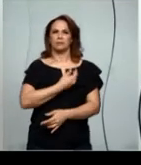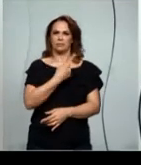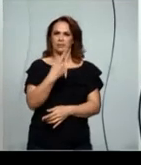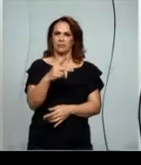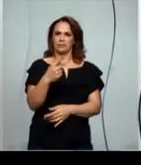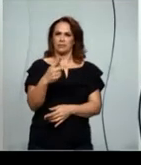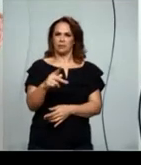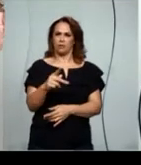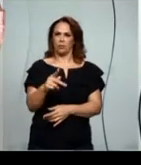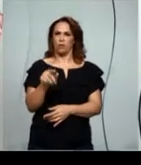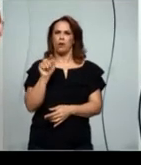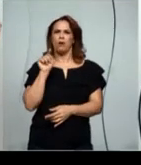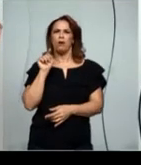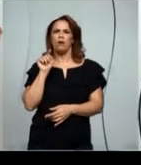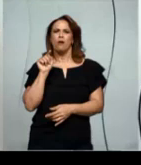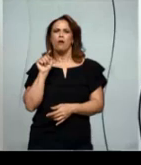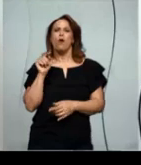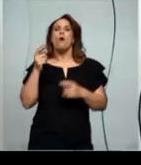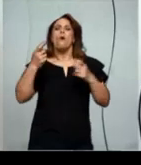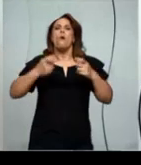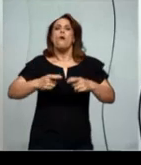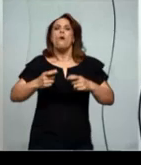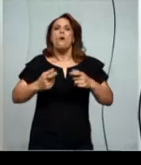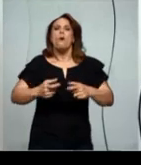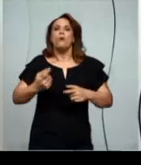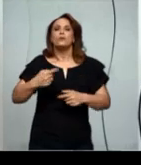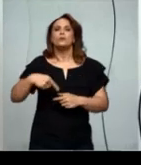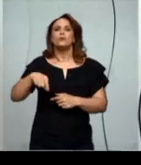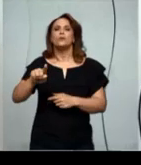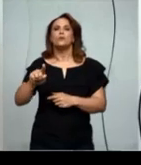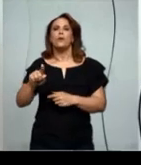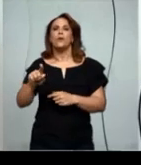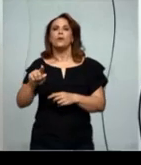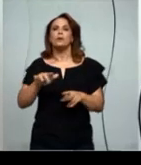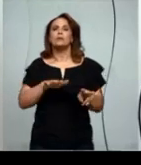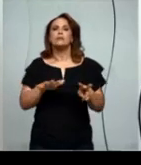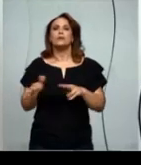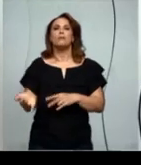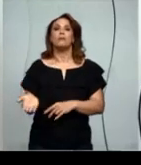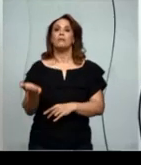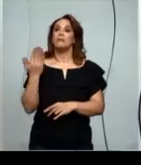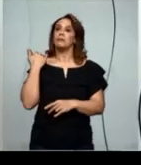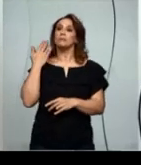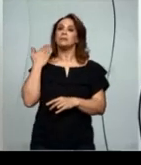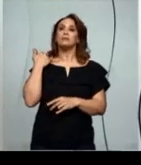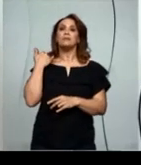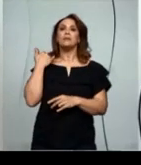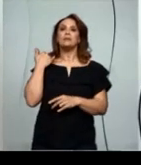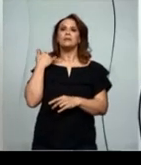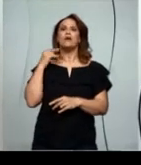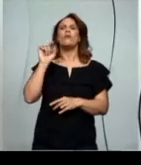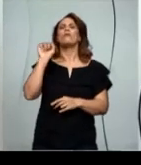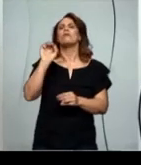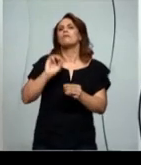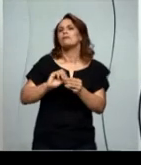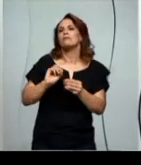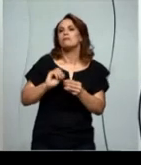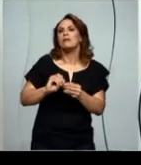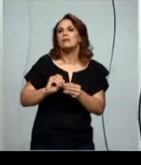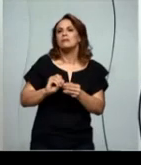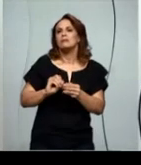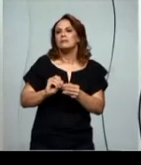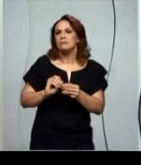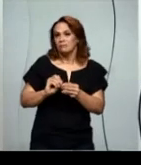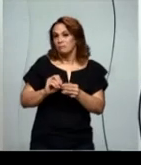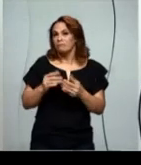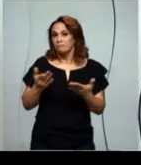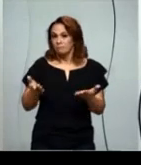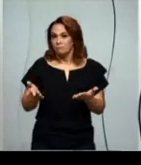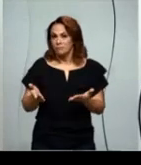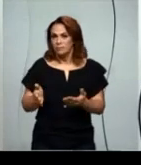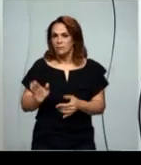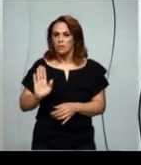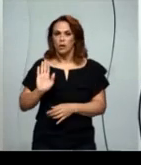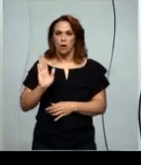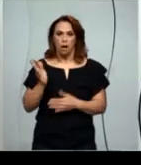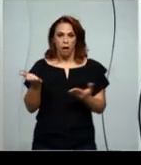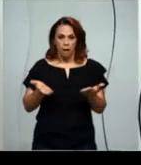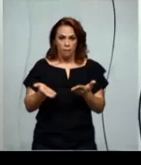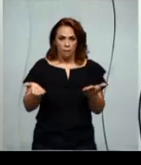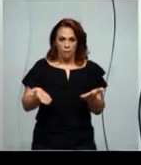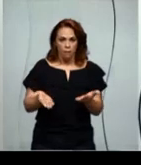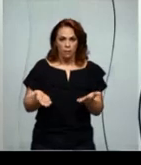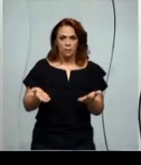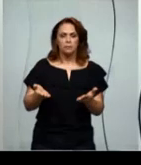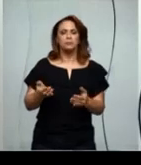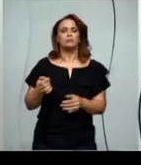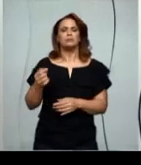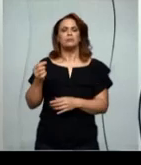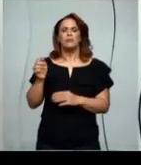Pensa aí, I went to the supermarket. Pense onde você foi, o que você fez semana passada. Mas aqui nós estamos pensando no uso do verbo went, o